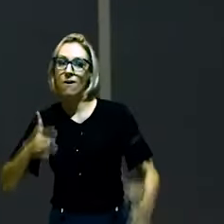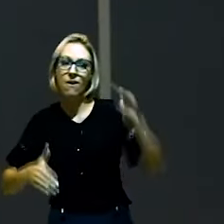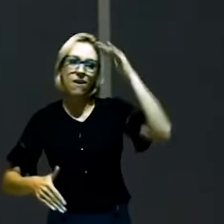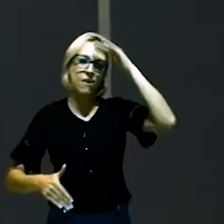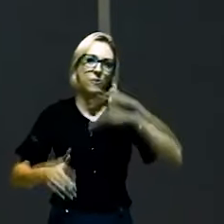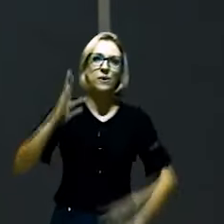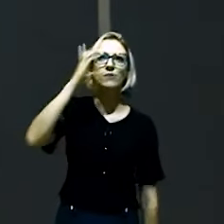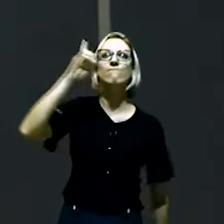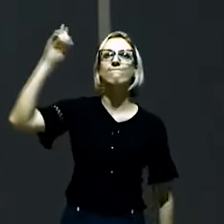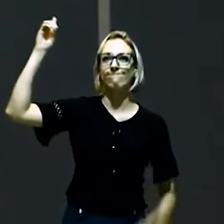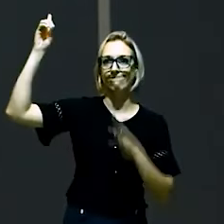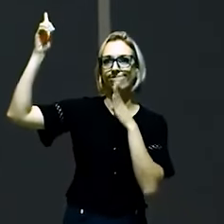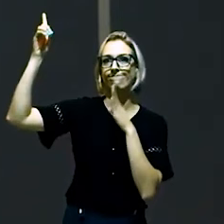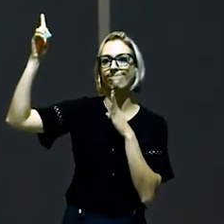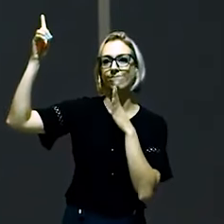Ei,